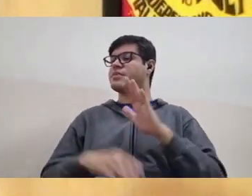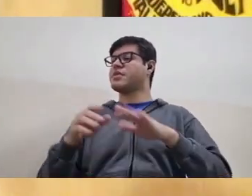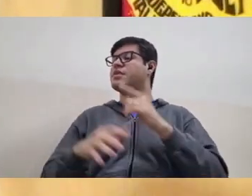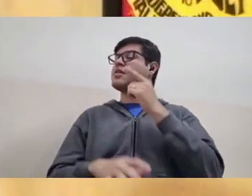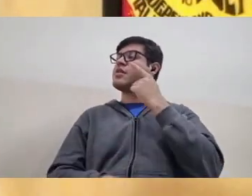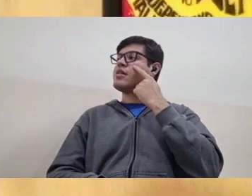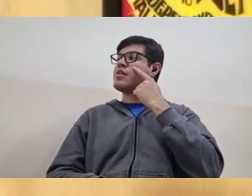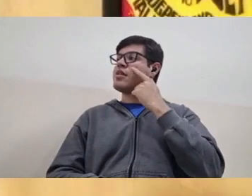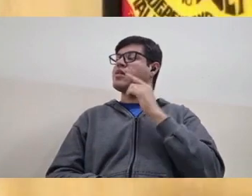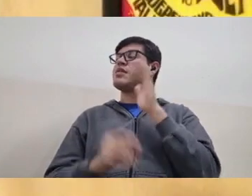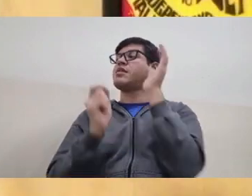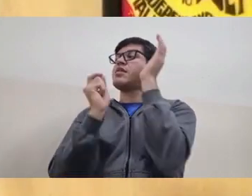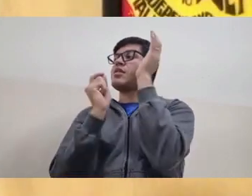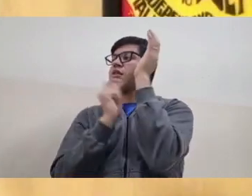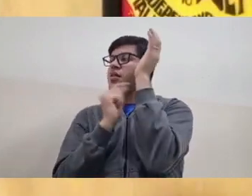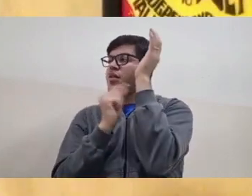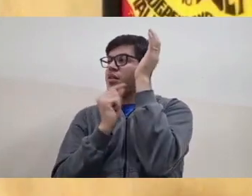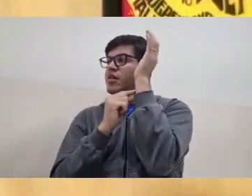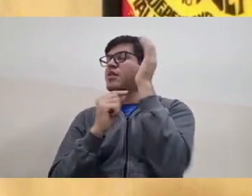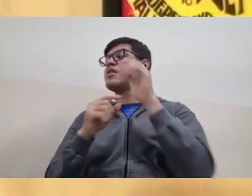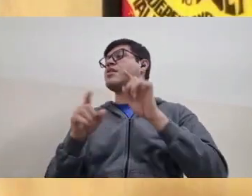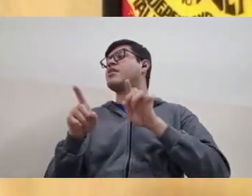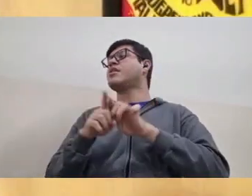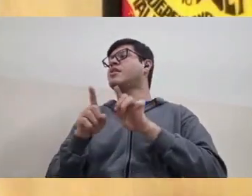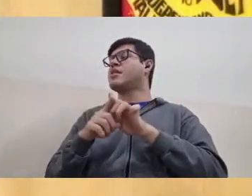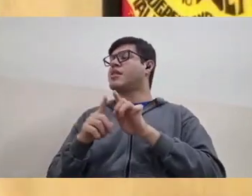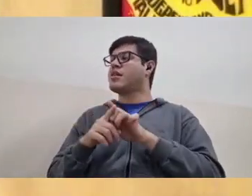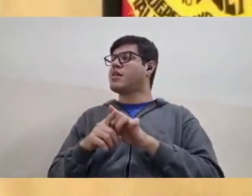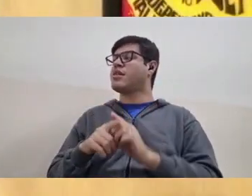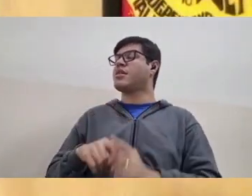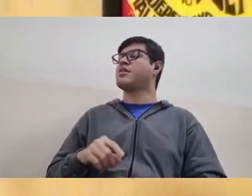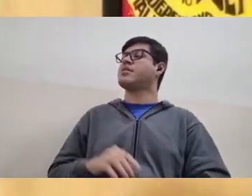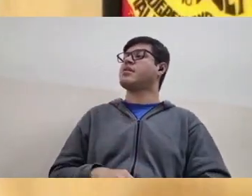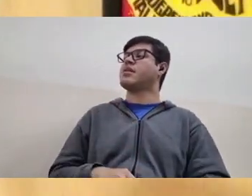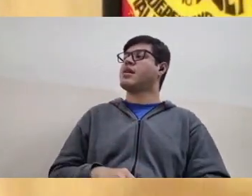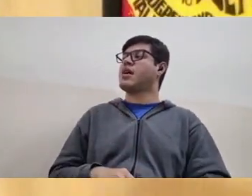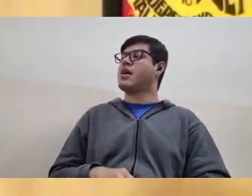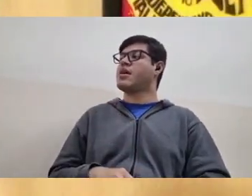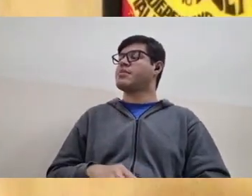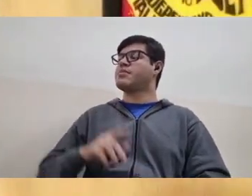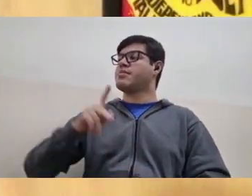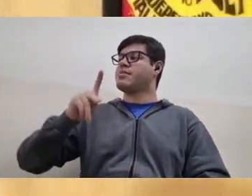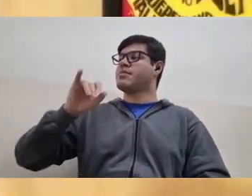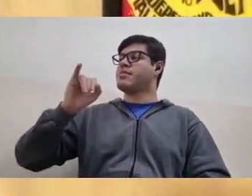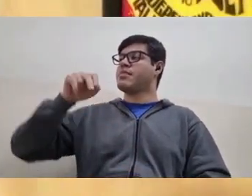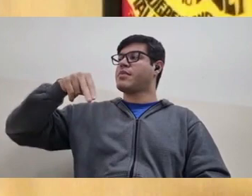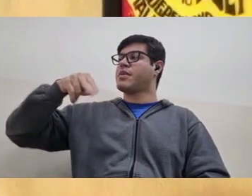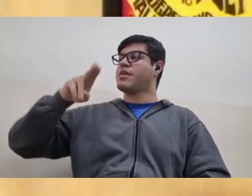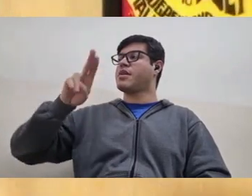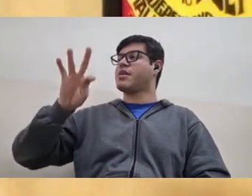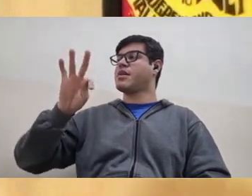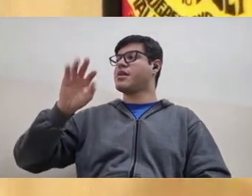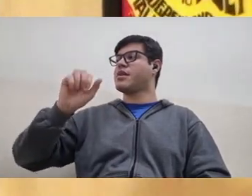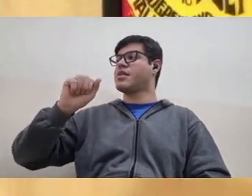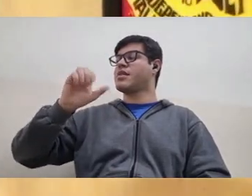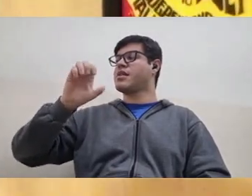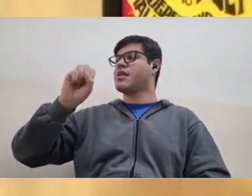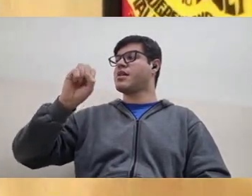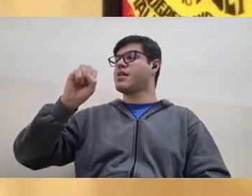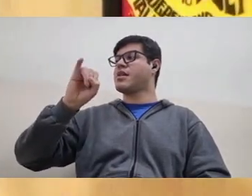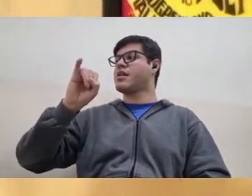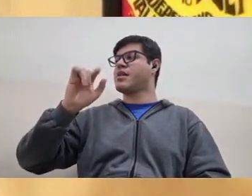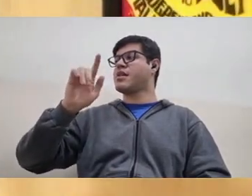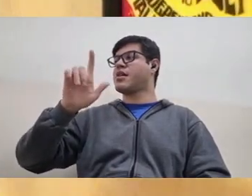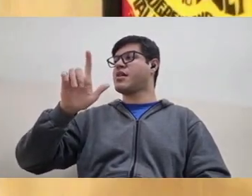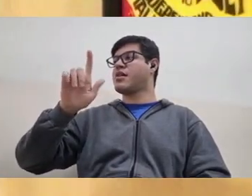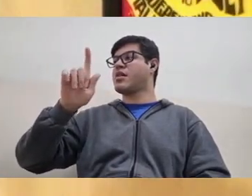pica-pau, gralha, pintacilgo, que aparece de bando, canário da terra. Isso atrai